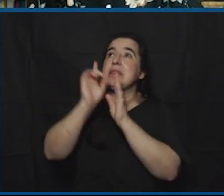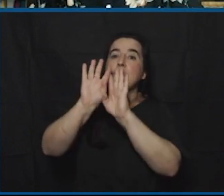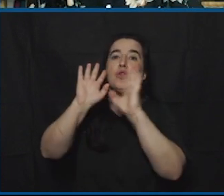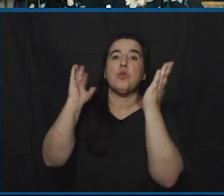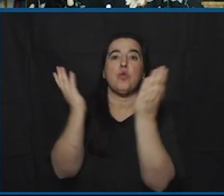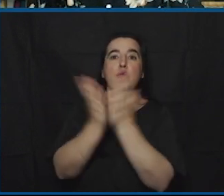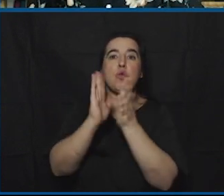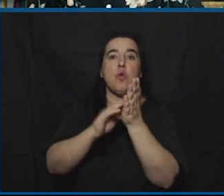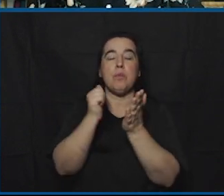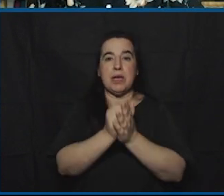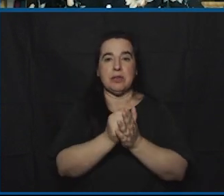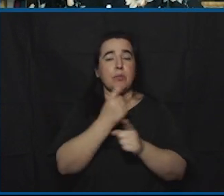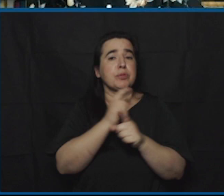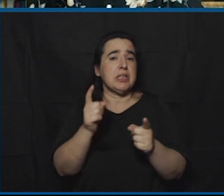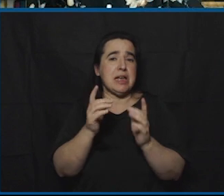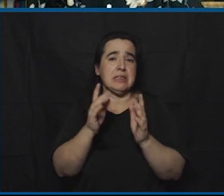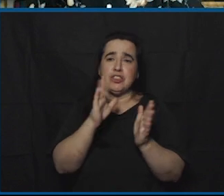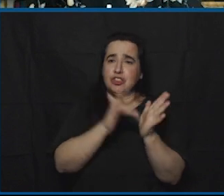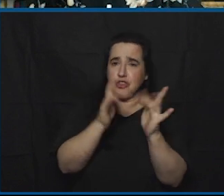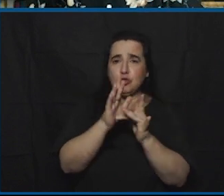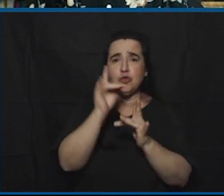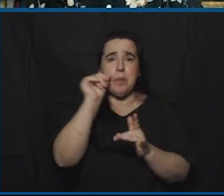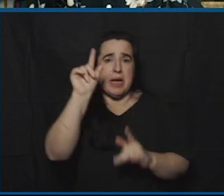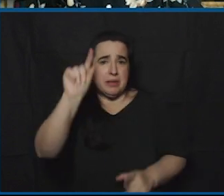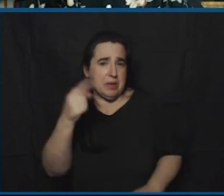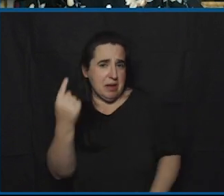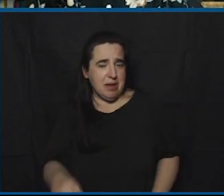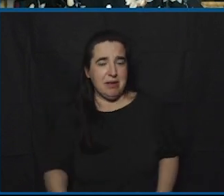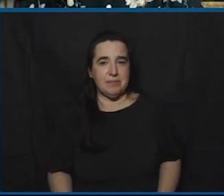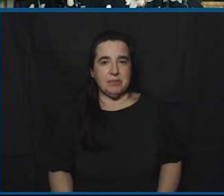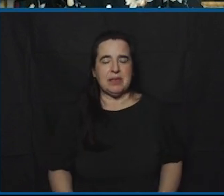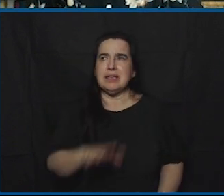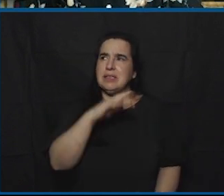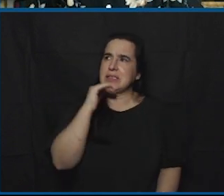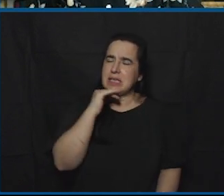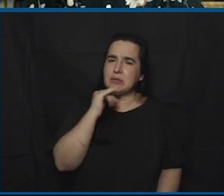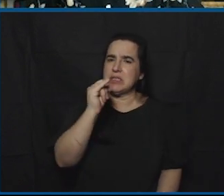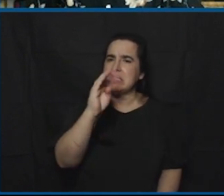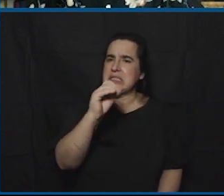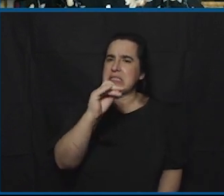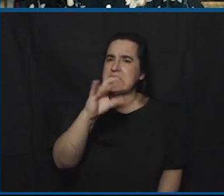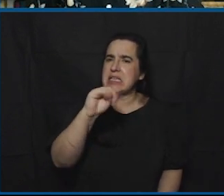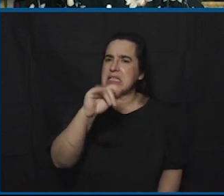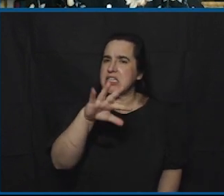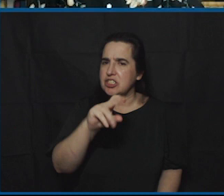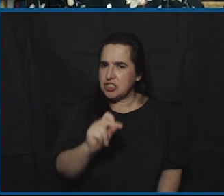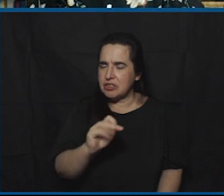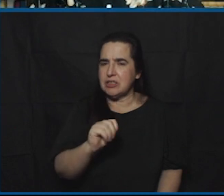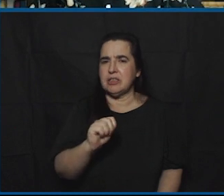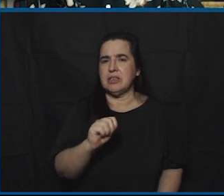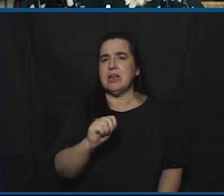totalidade, porque Jesus é Pai. É engraçado que o próprio Isaías vai dar algumas